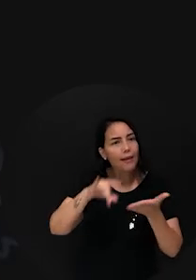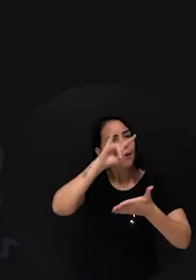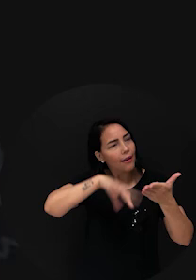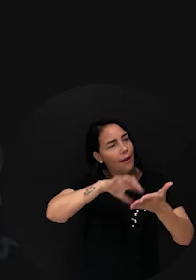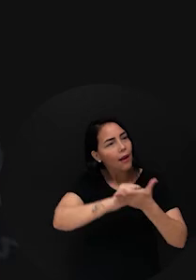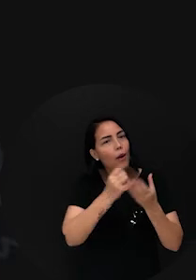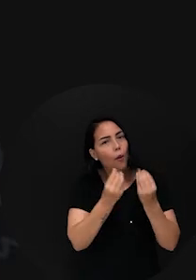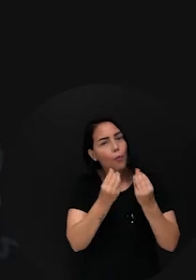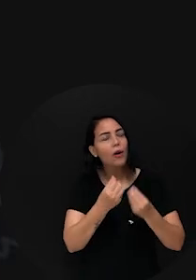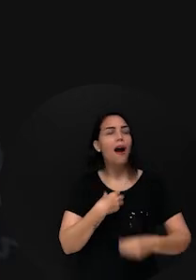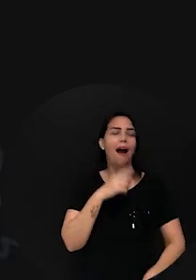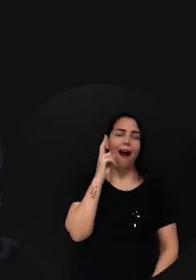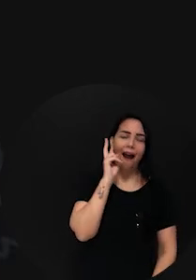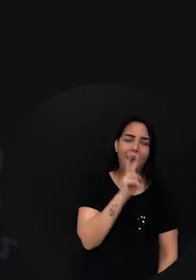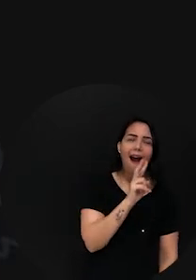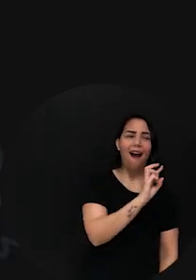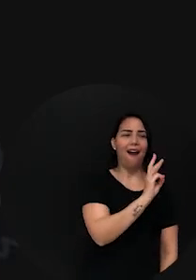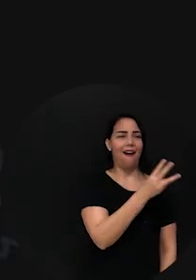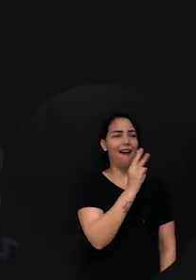lá,